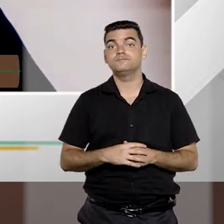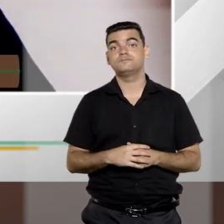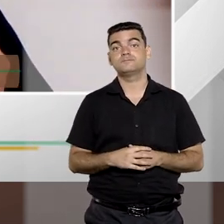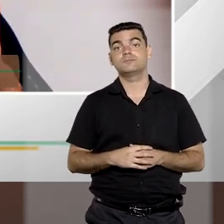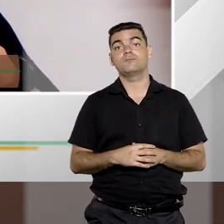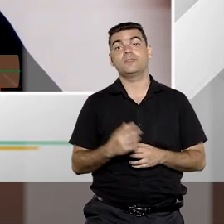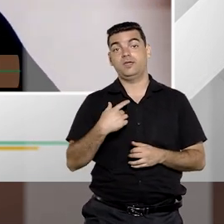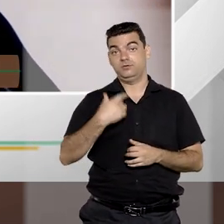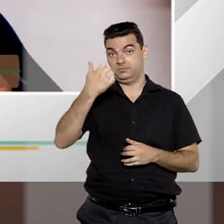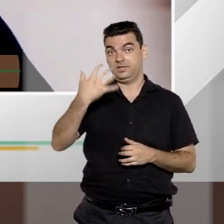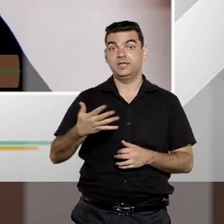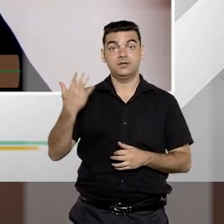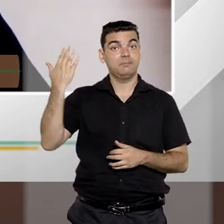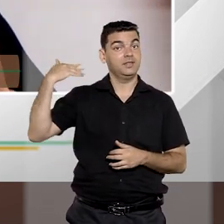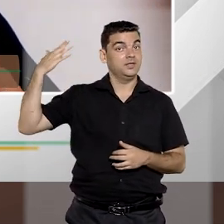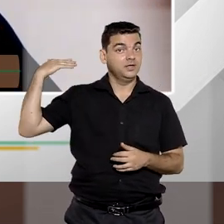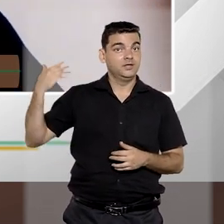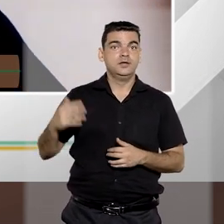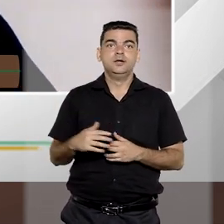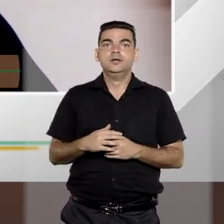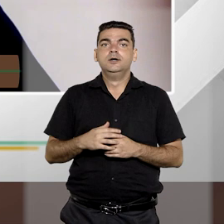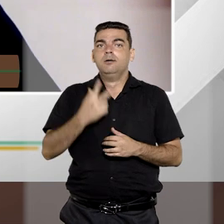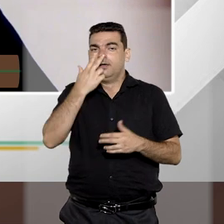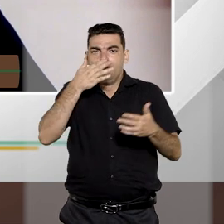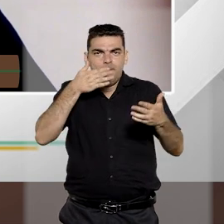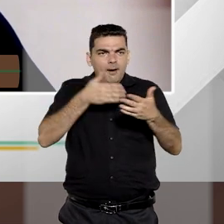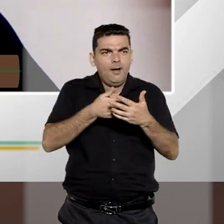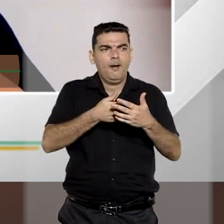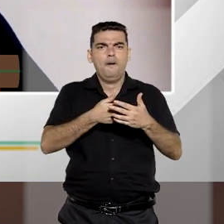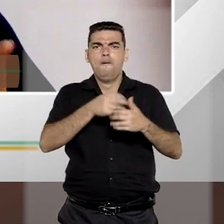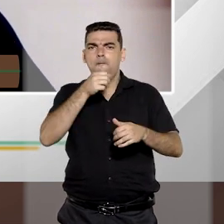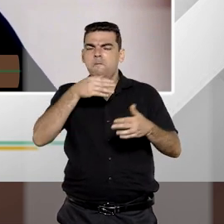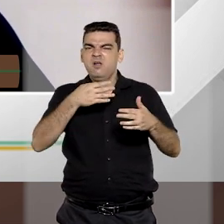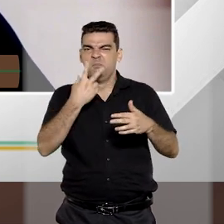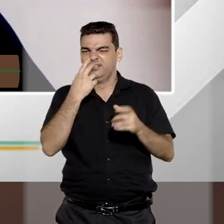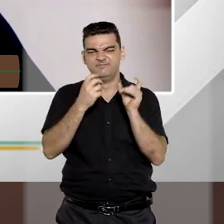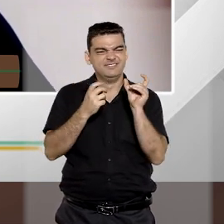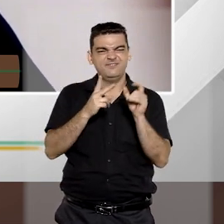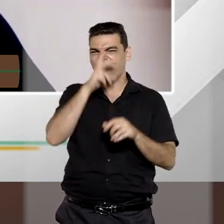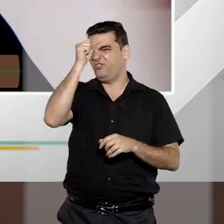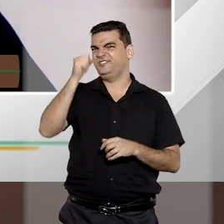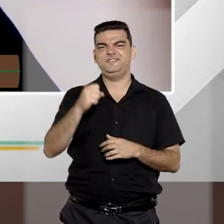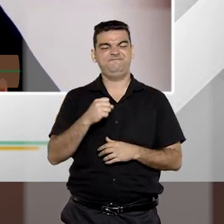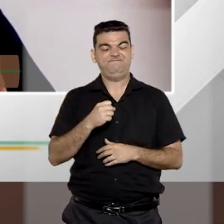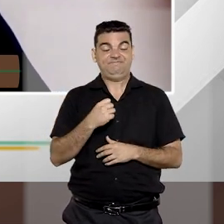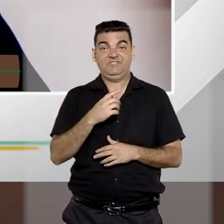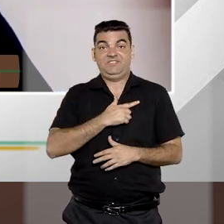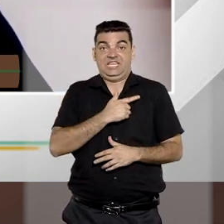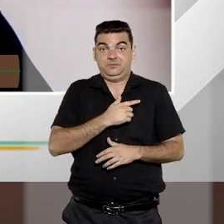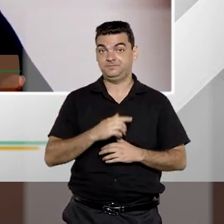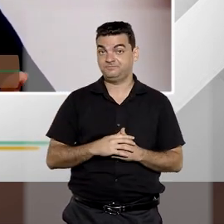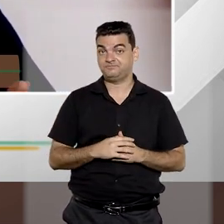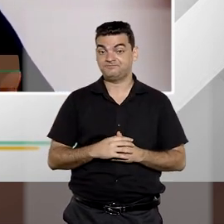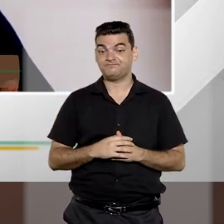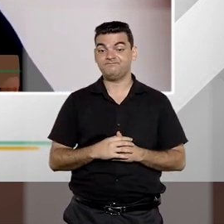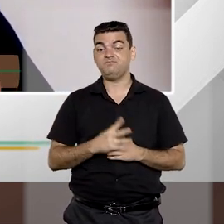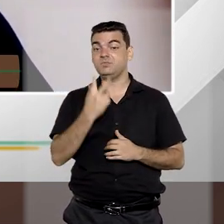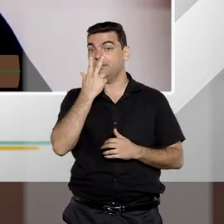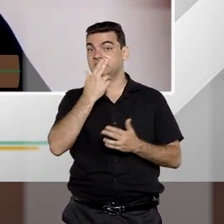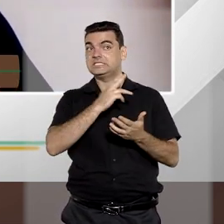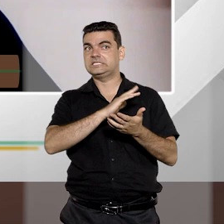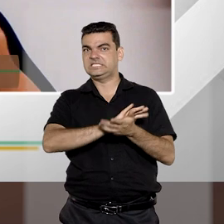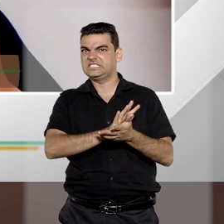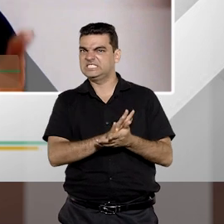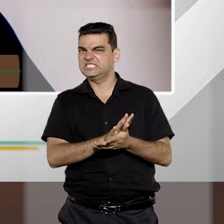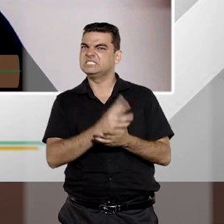programa, interdição interditado é algo muito forte, ou seja, que traz uma pejorativa,